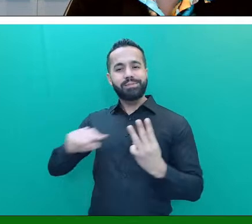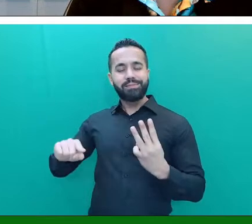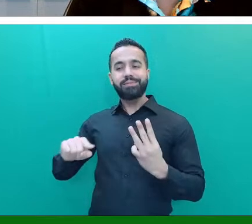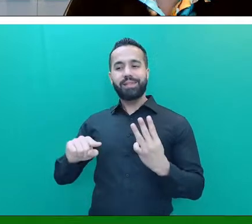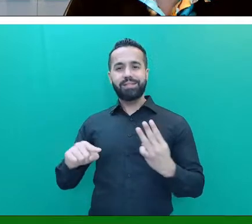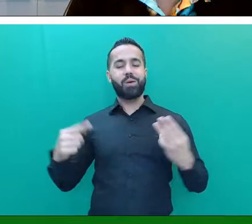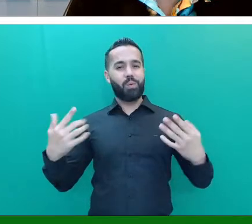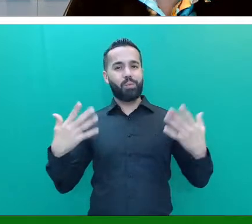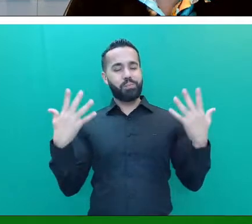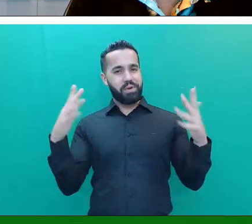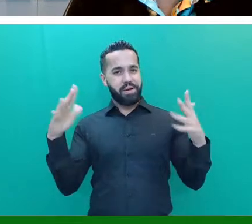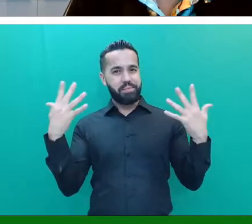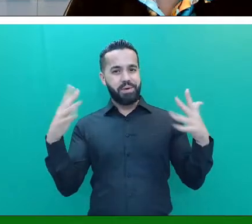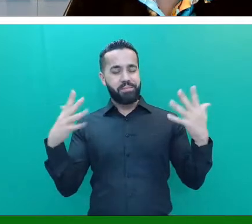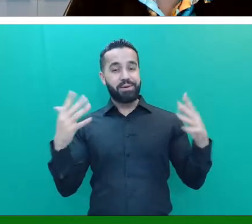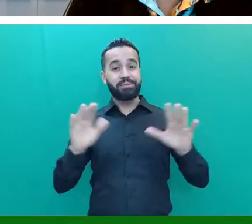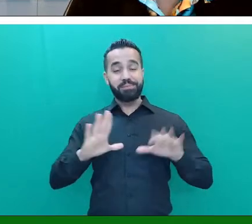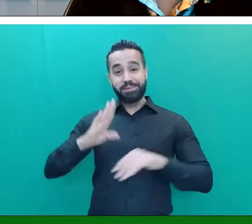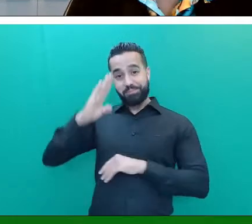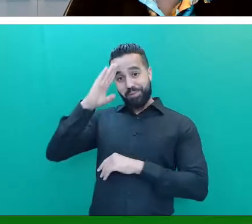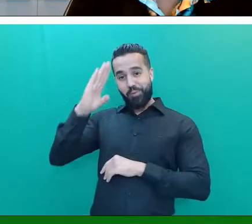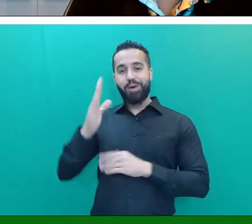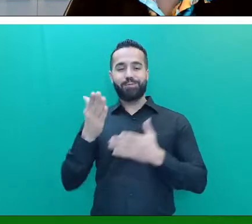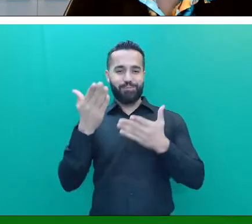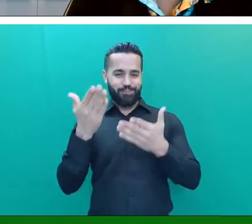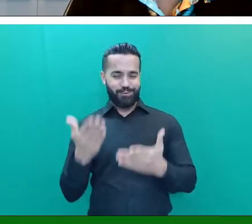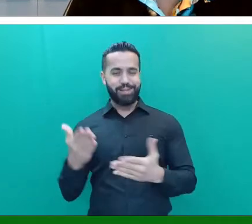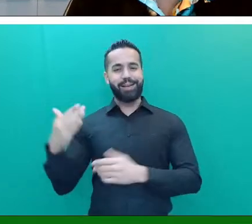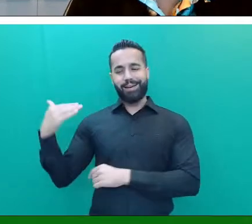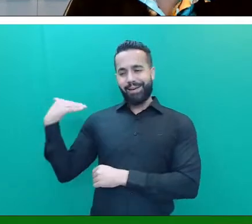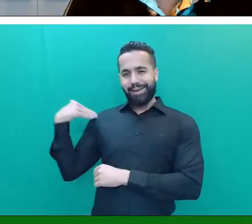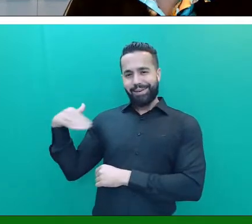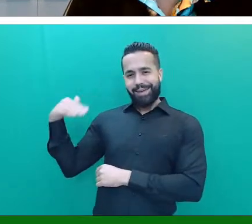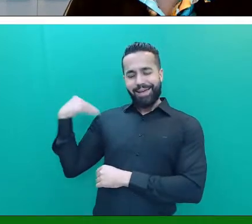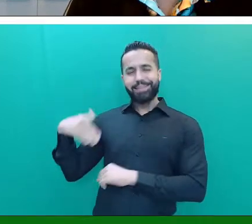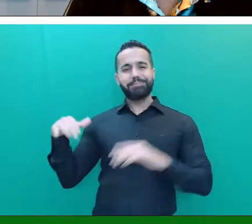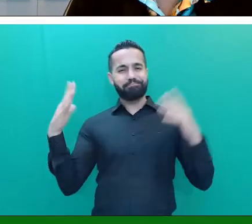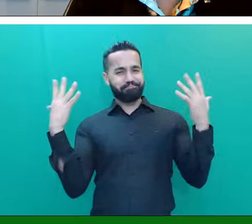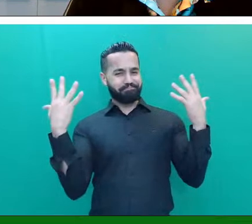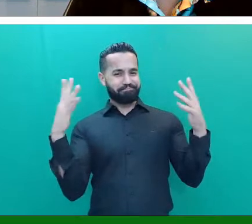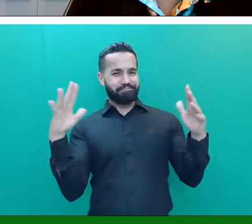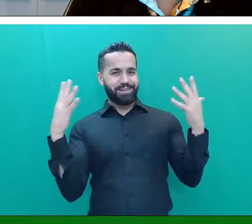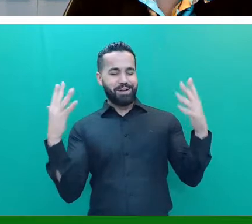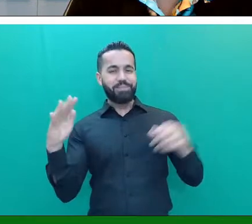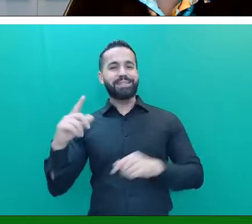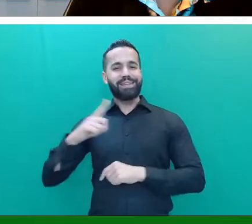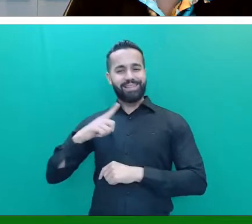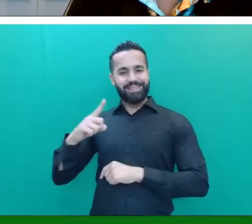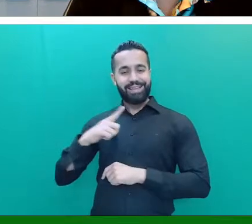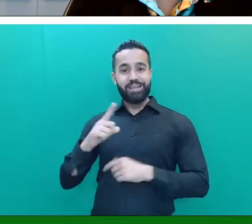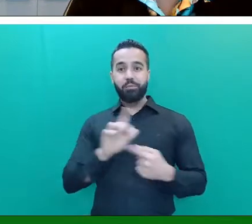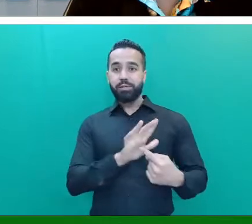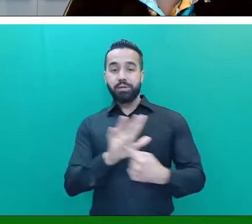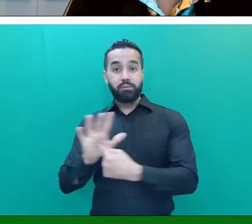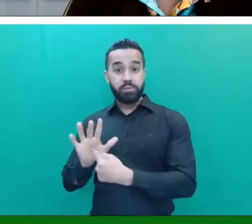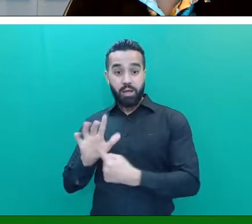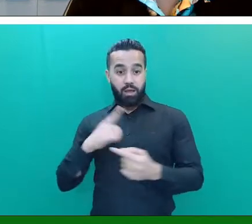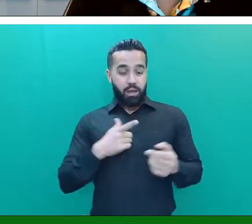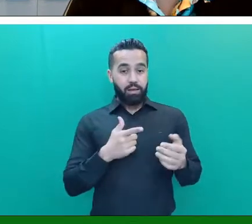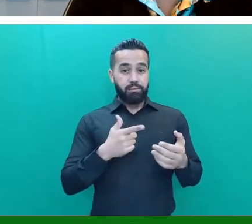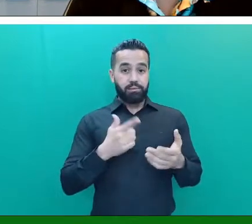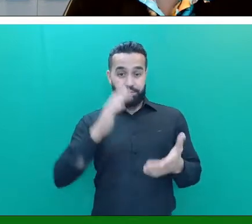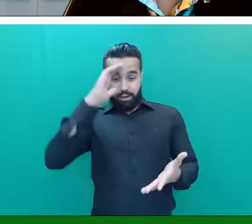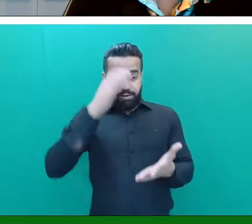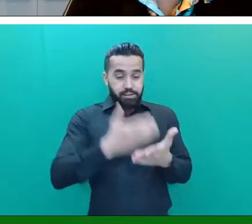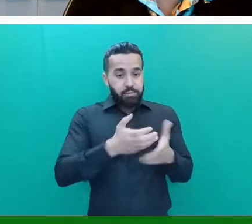E, sobretudo, a você, Renata. Você apresenta uma série de limitações, você me desarmou no final, e durante a tese